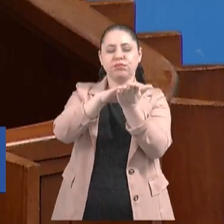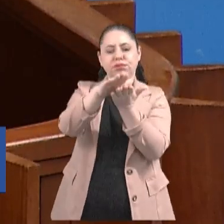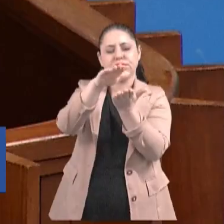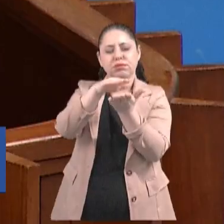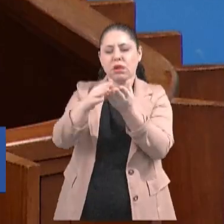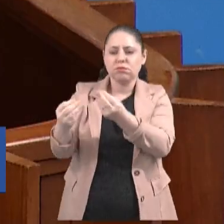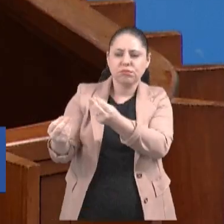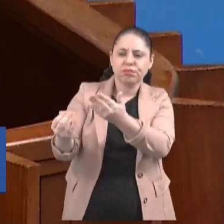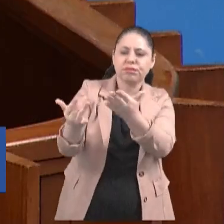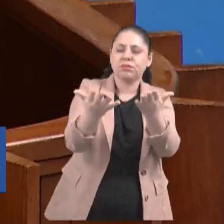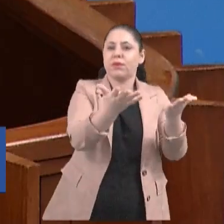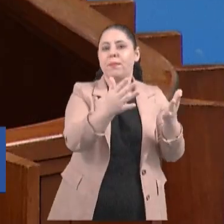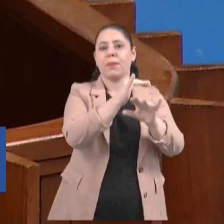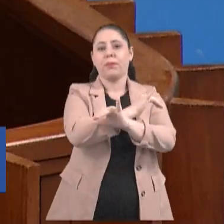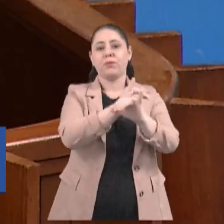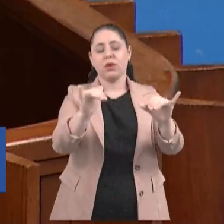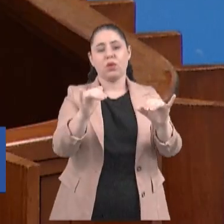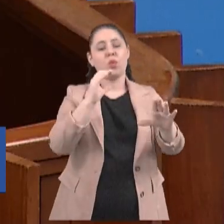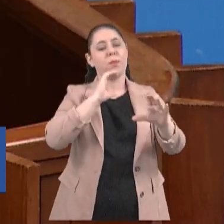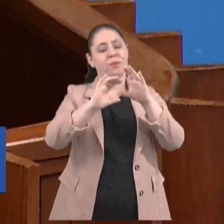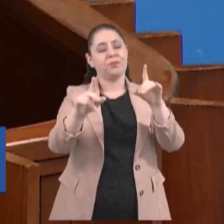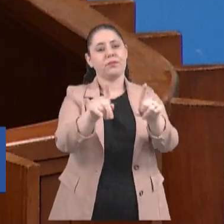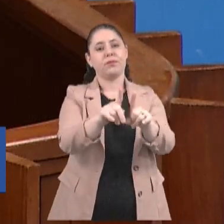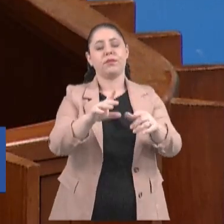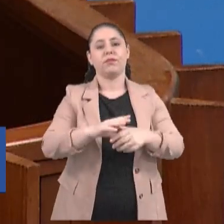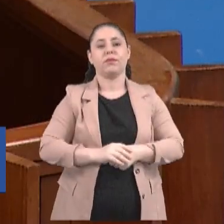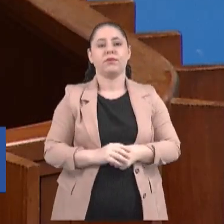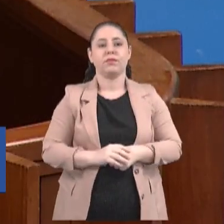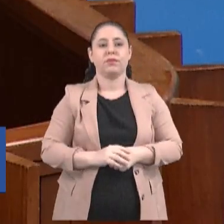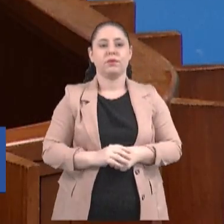demais meios de comunicação popular.